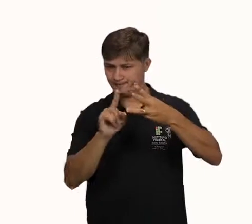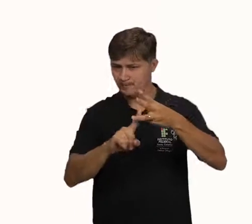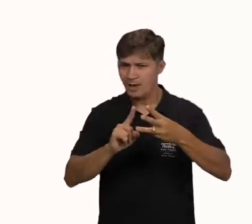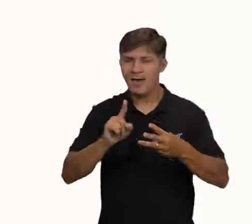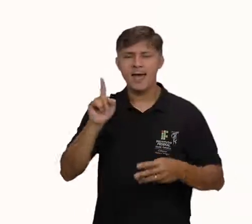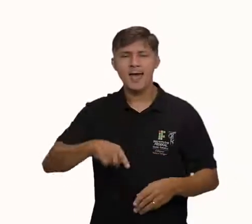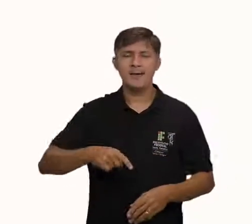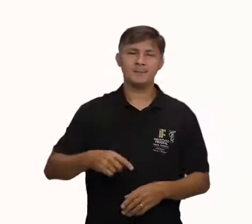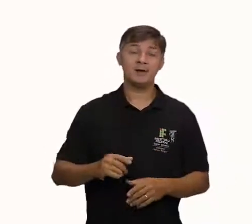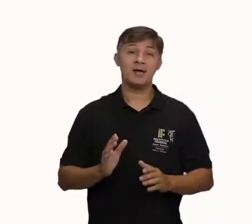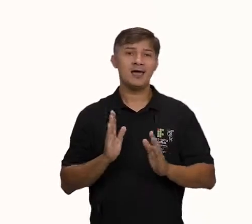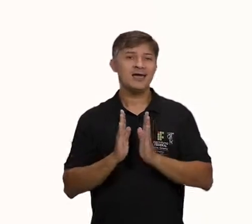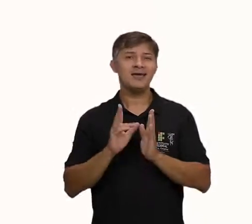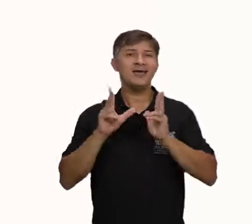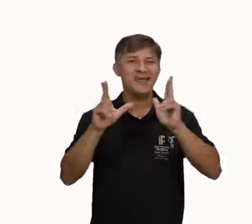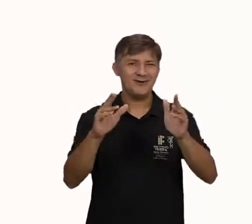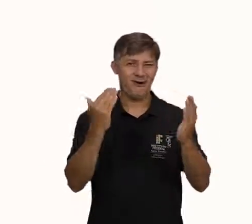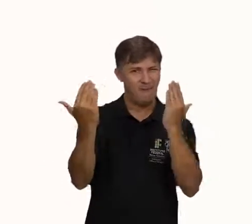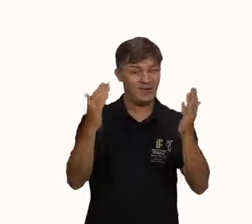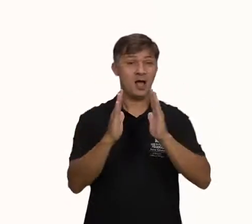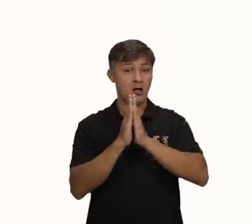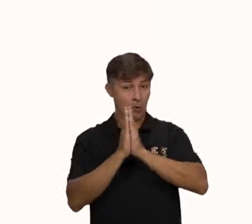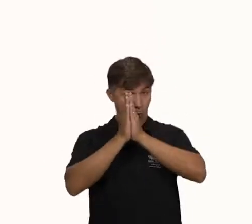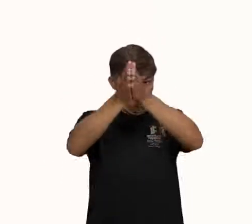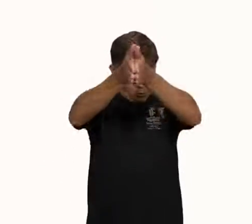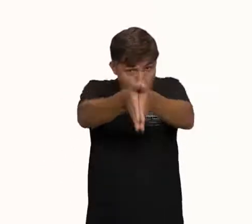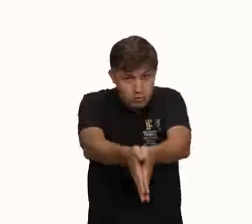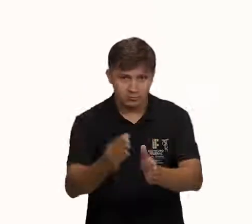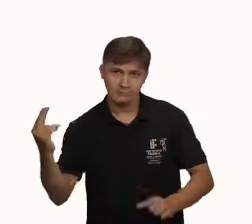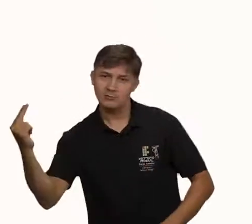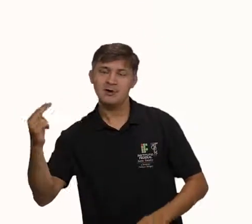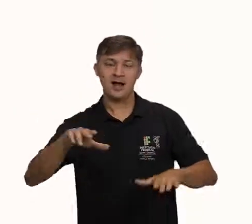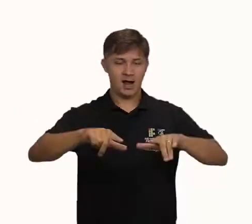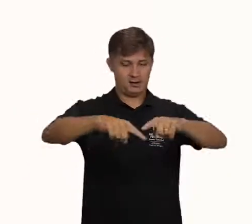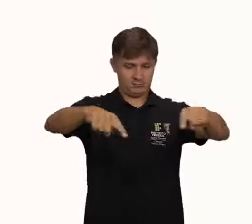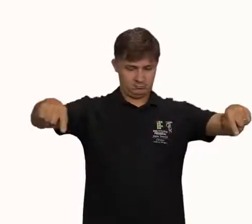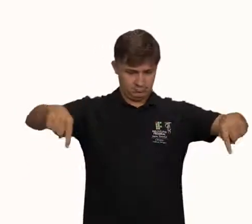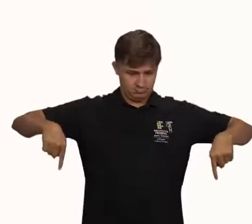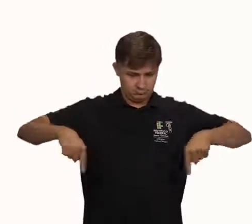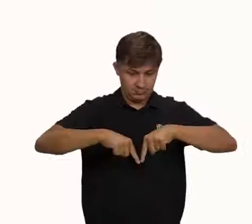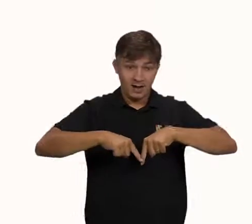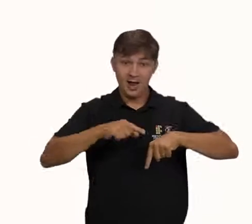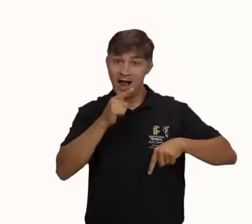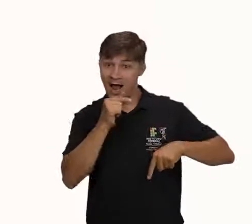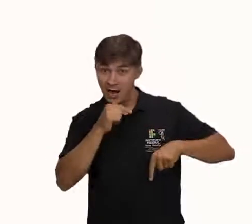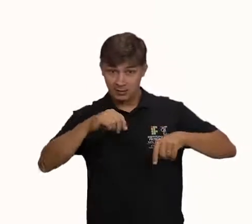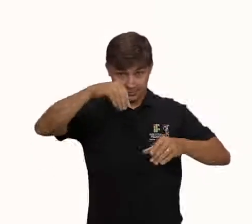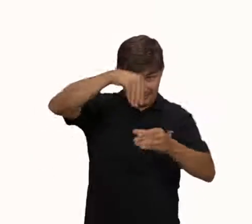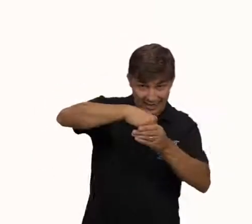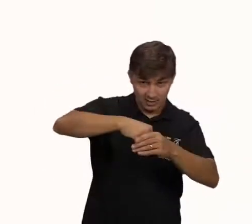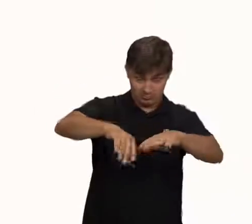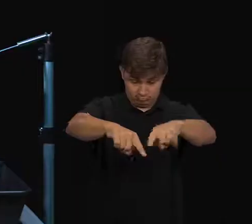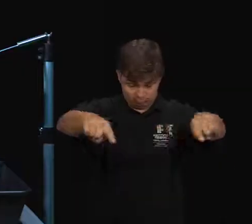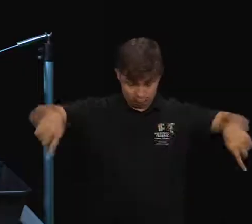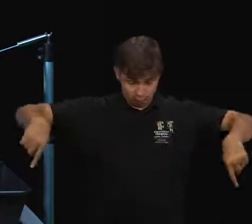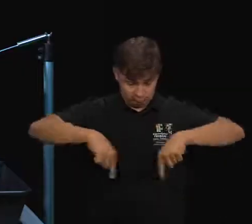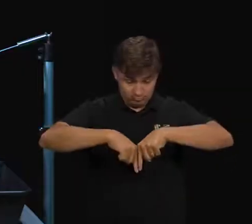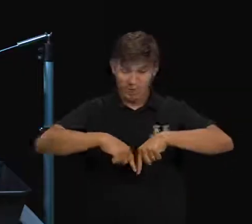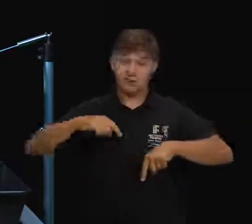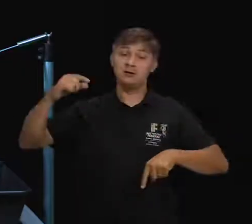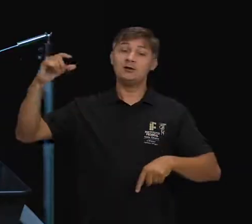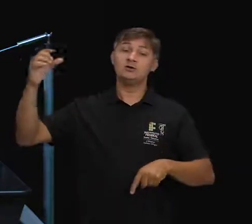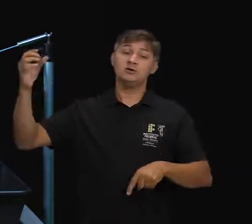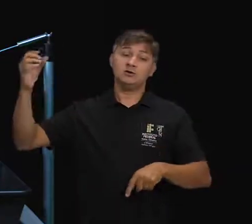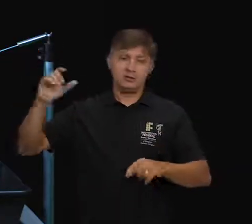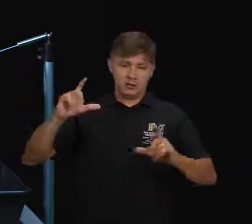de mergulho. O que é o splash de mergulho? É o splash que eu vou fazer num aquário. Então, em vez de eu fotografar a explosão fora do